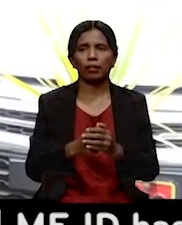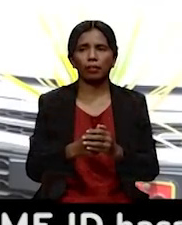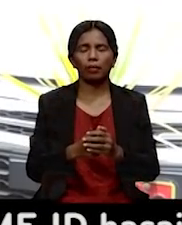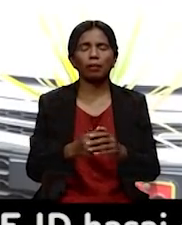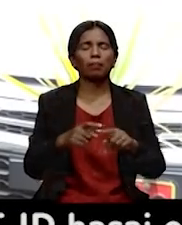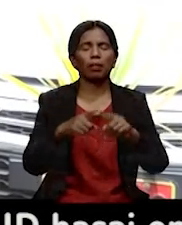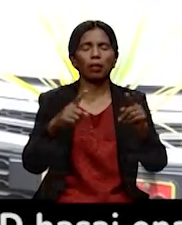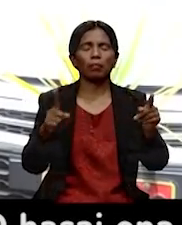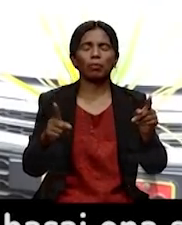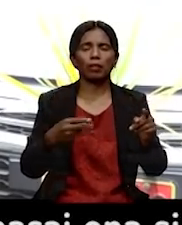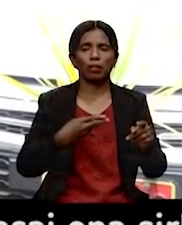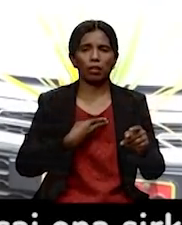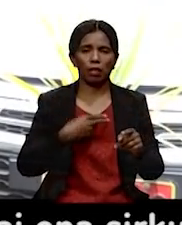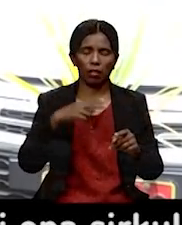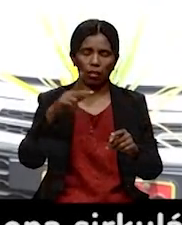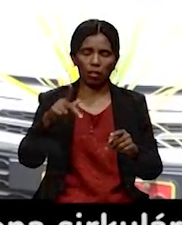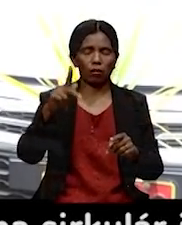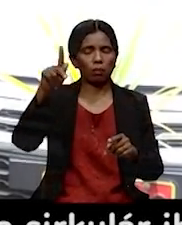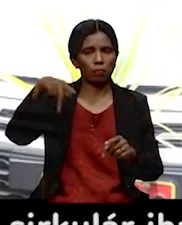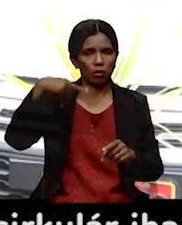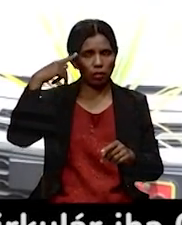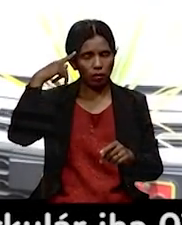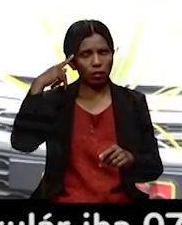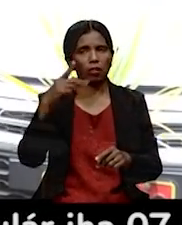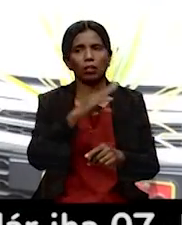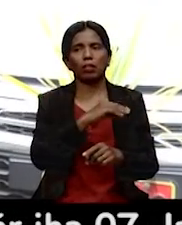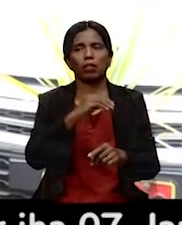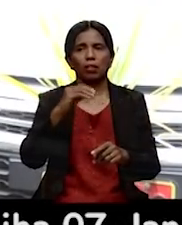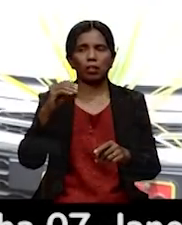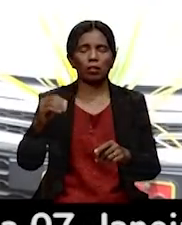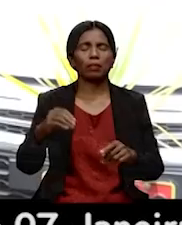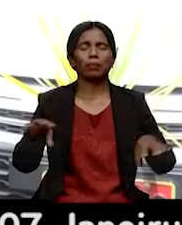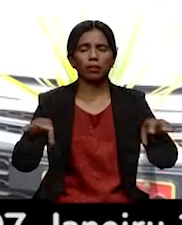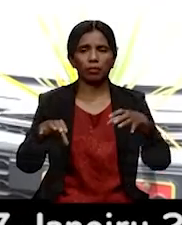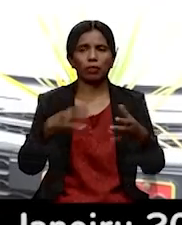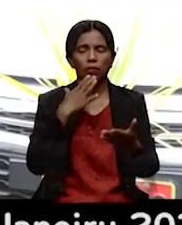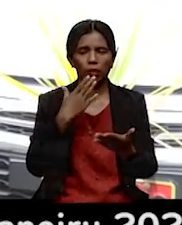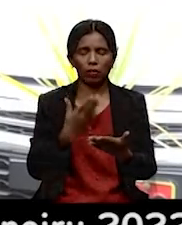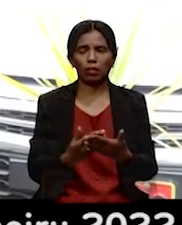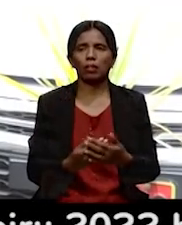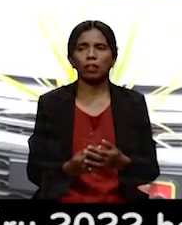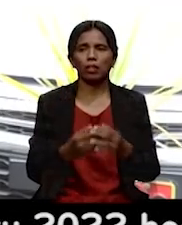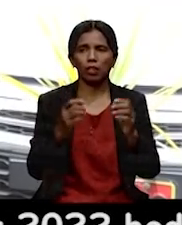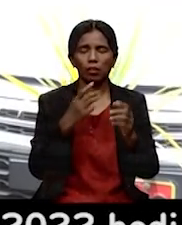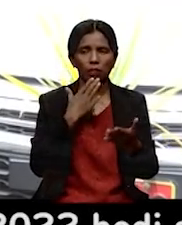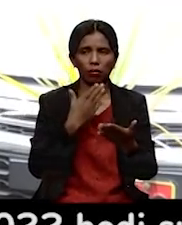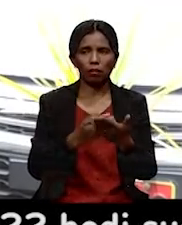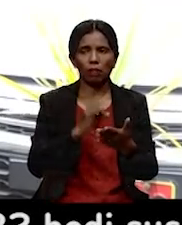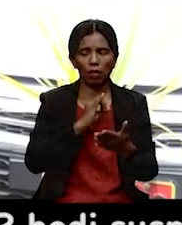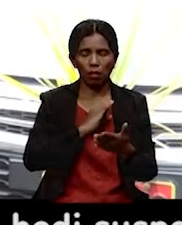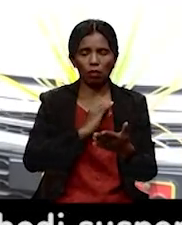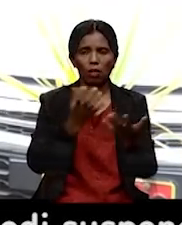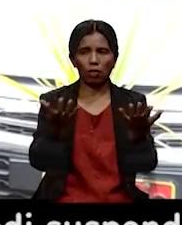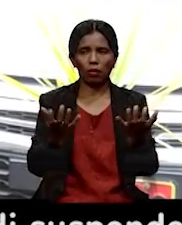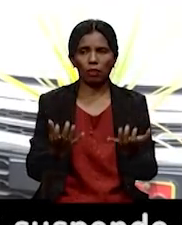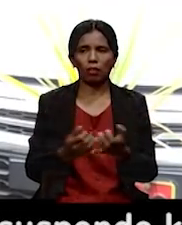ética, em termos política, em termos moral, diaclio, se hau agora da